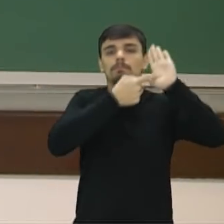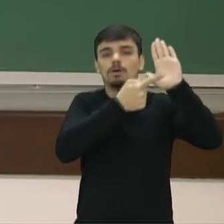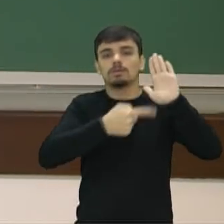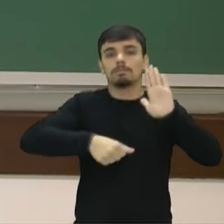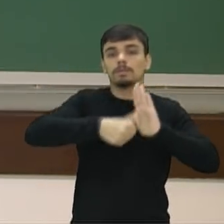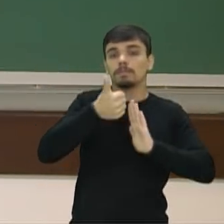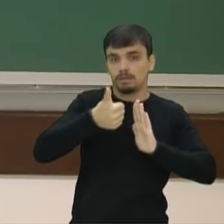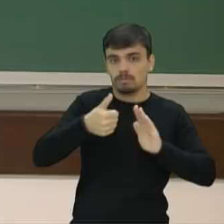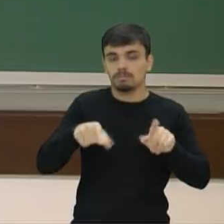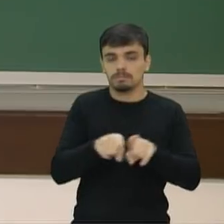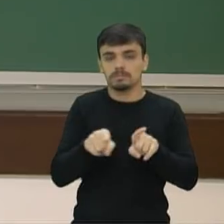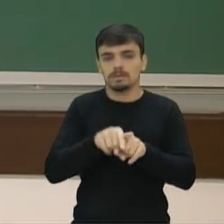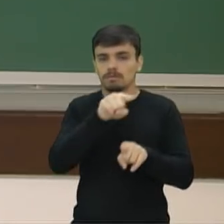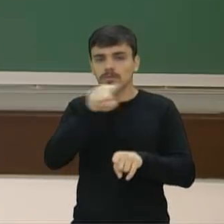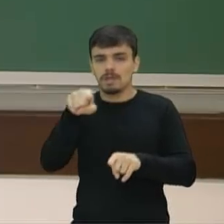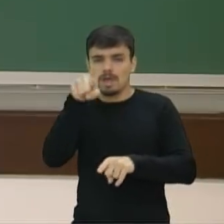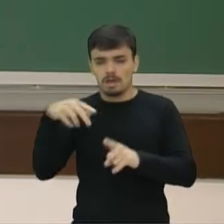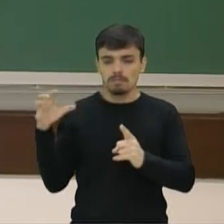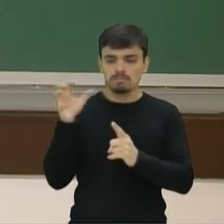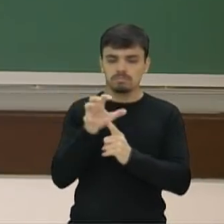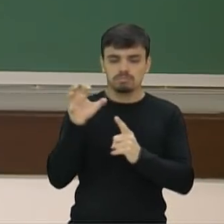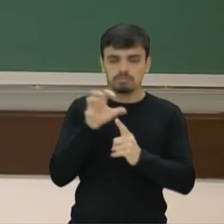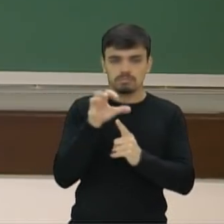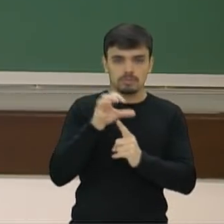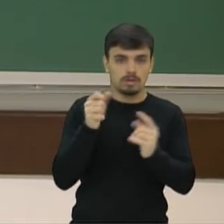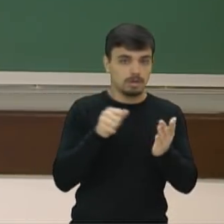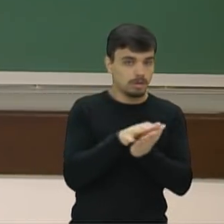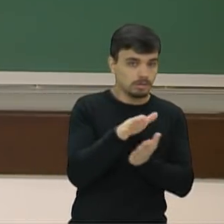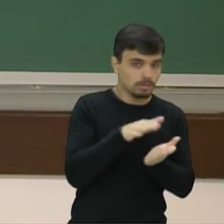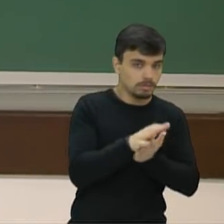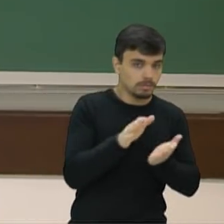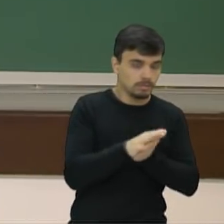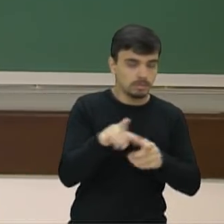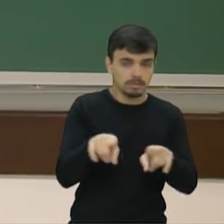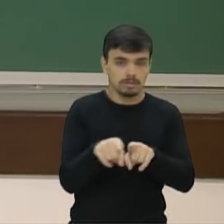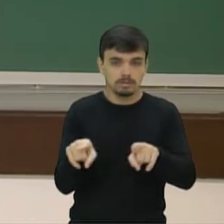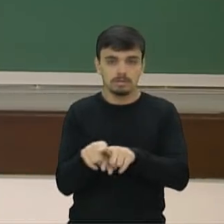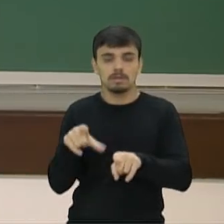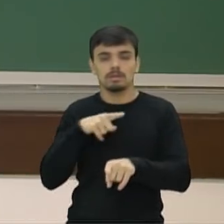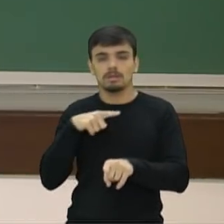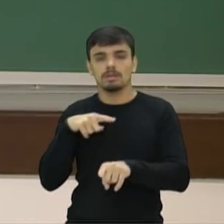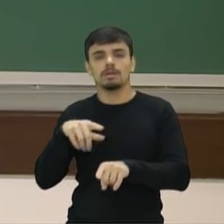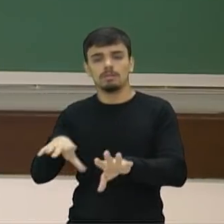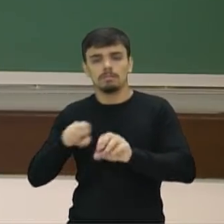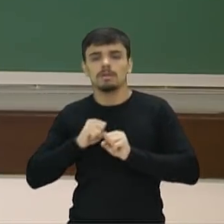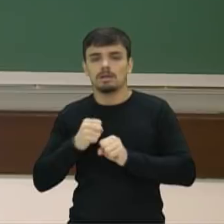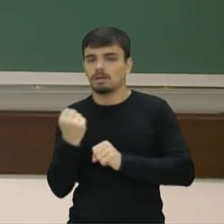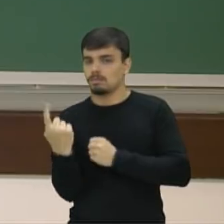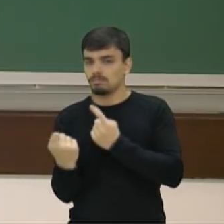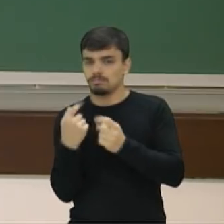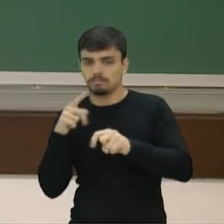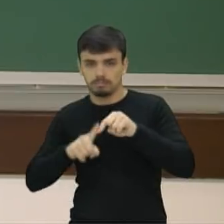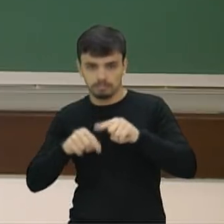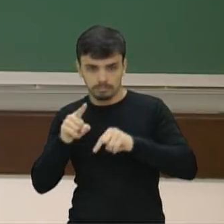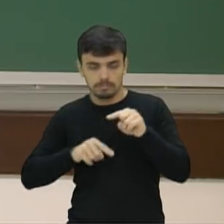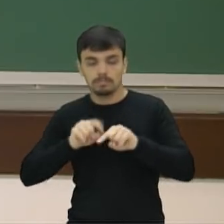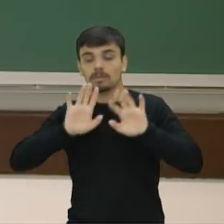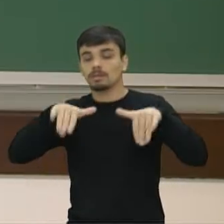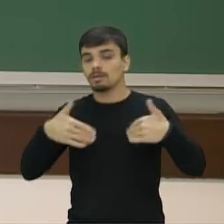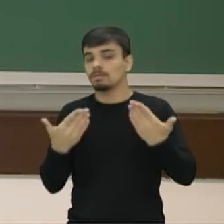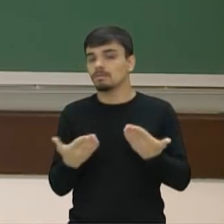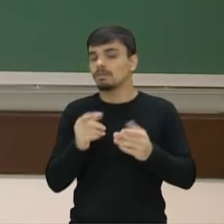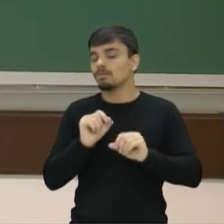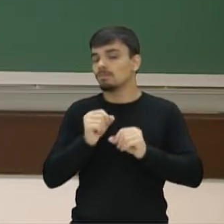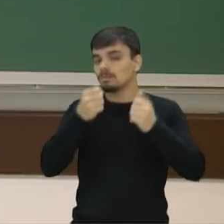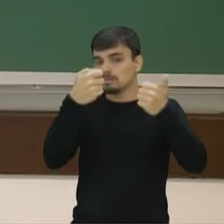Então você acaba sendo induzido ao consumo a adquirir determinados produtos. Quando a gente fala nas redes sociais